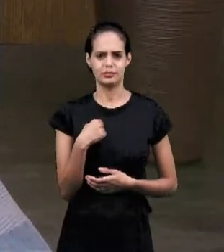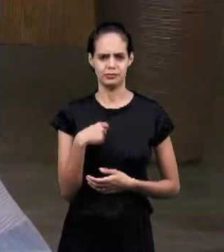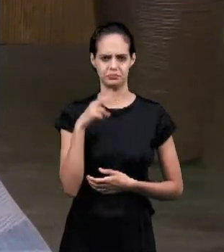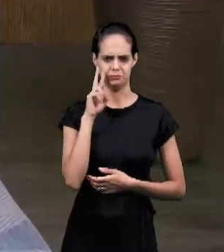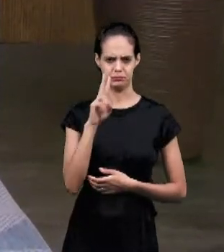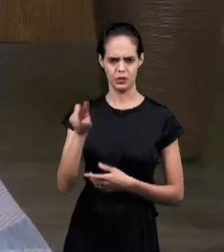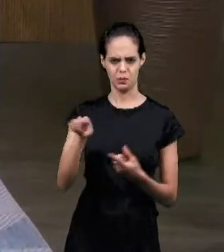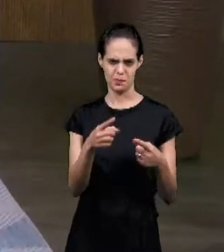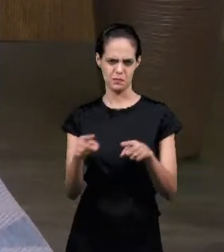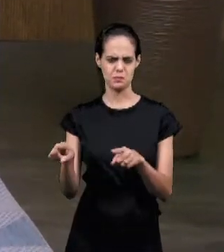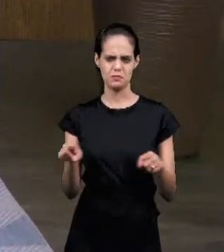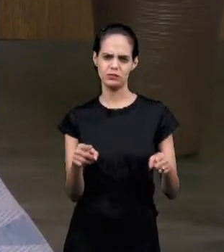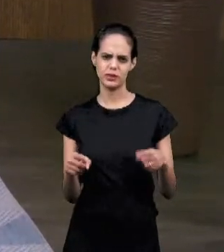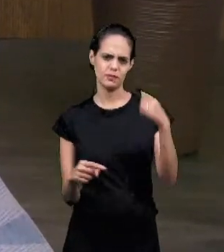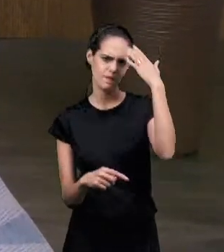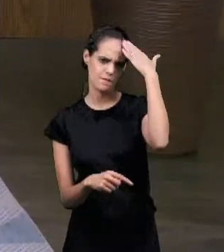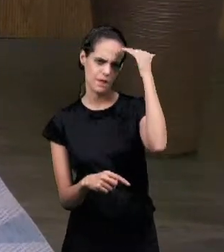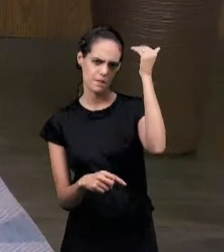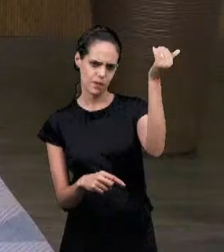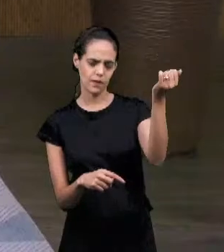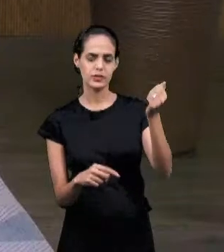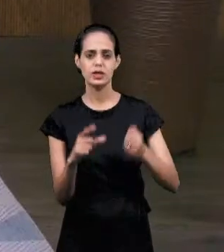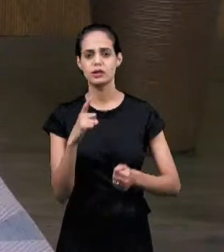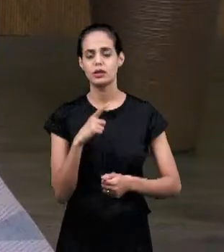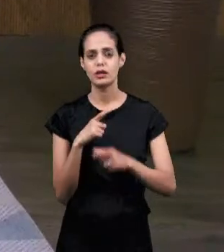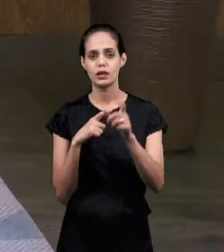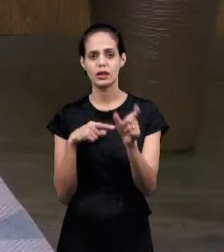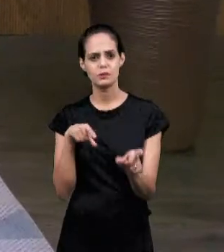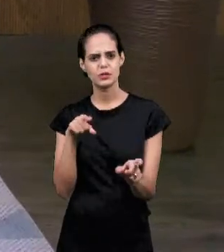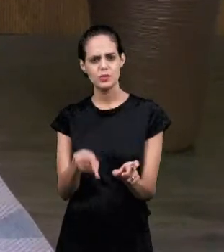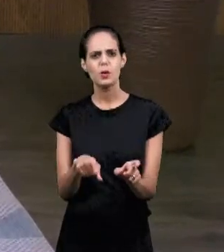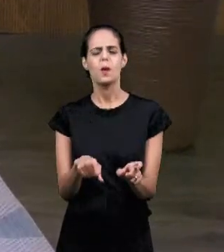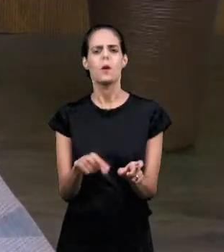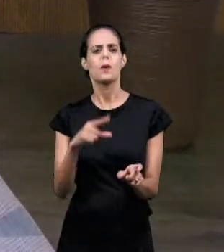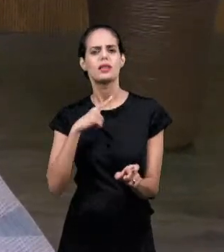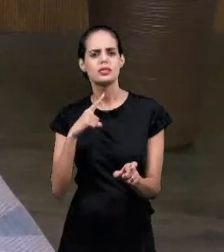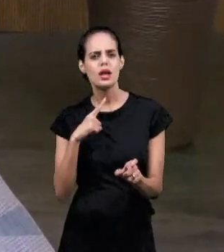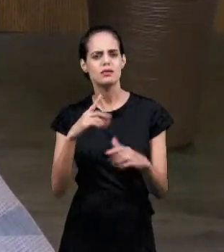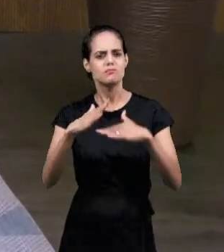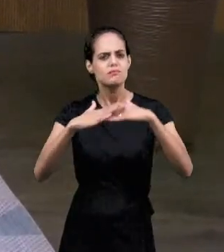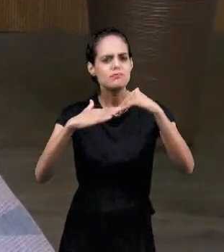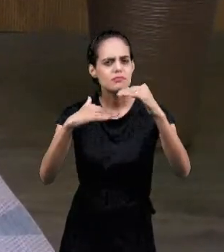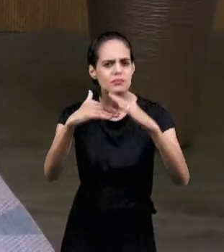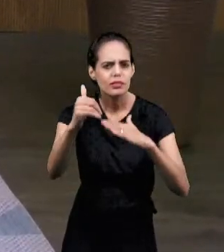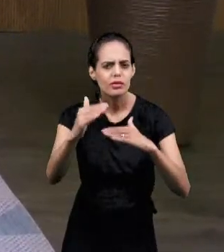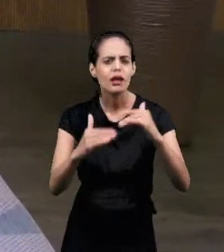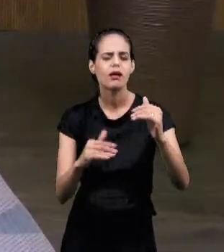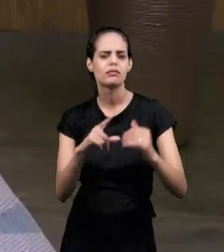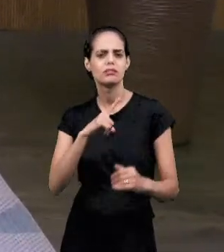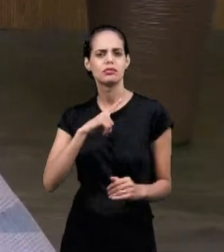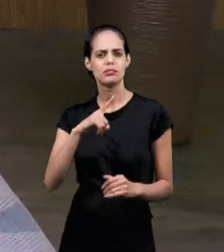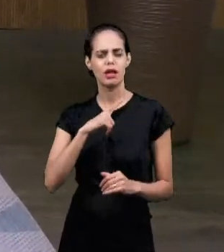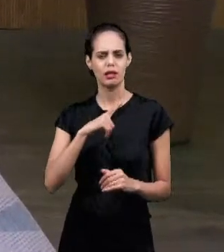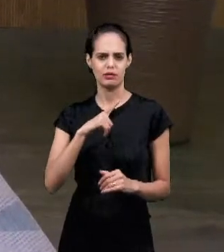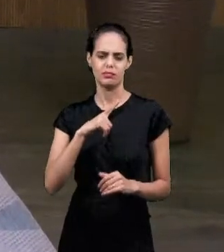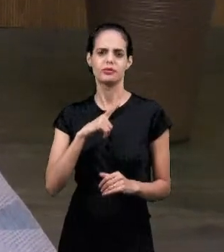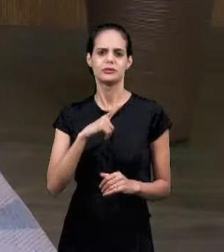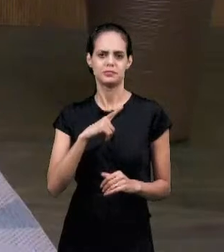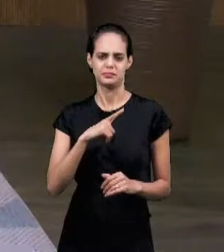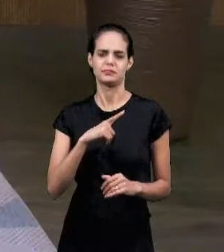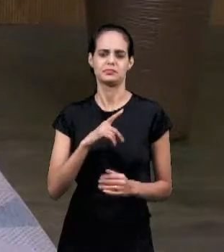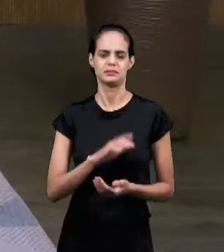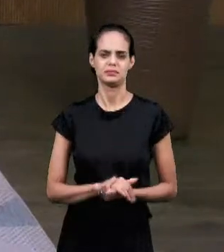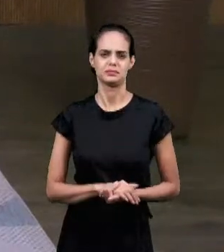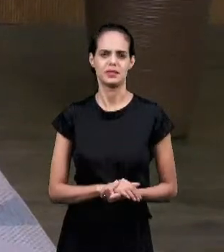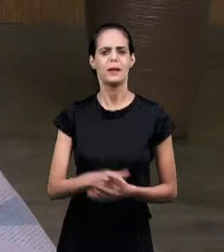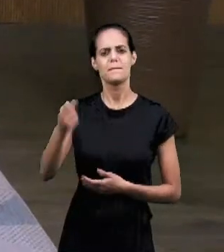dessa popular aí. Você vê que o poeta, ele é habilidoso. Ele consegue traduzir da